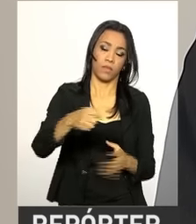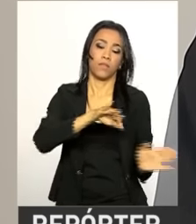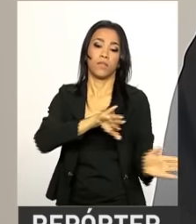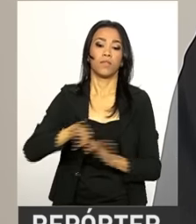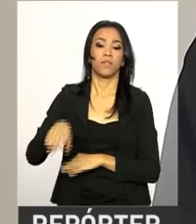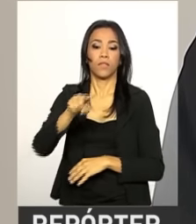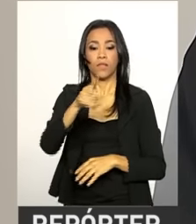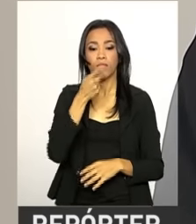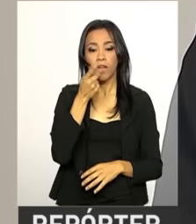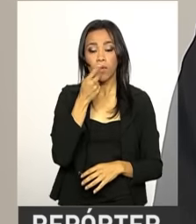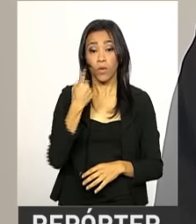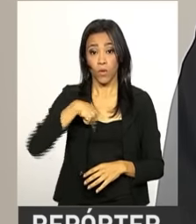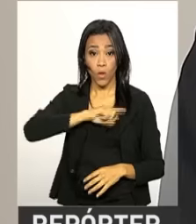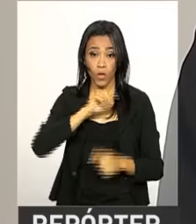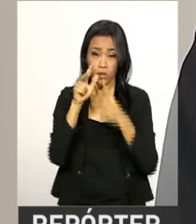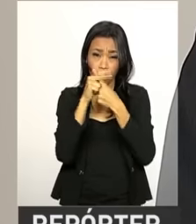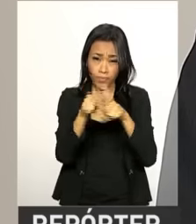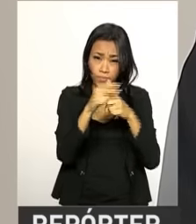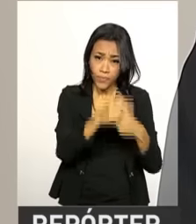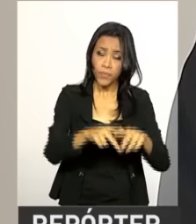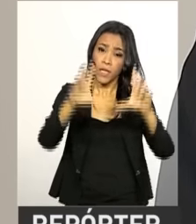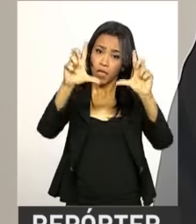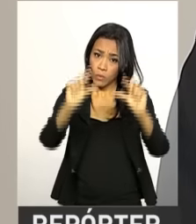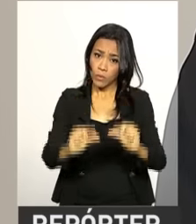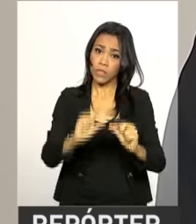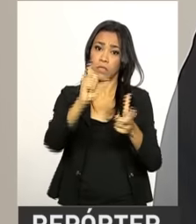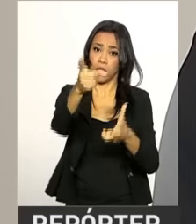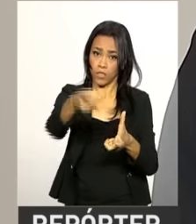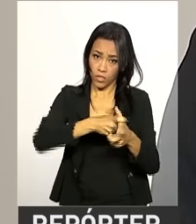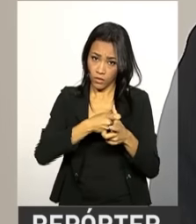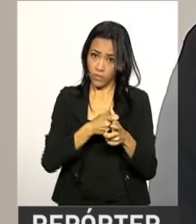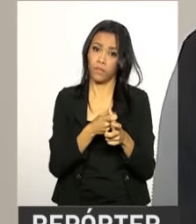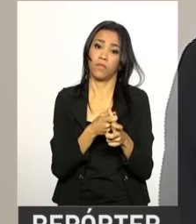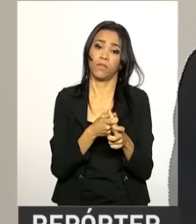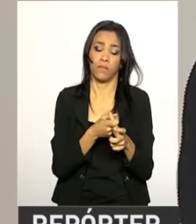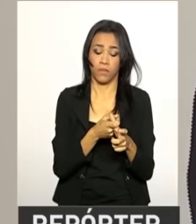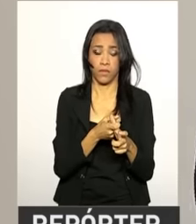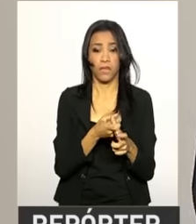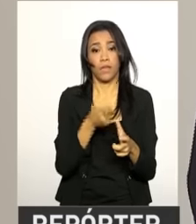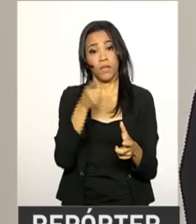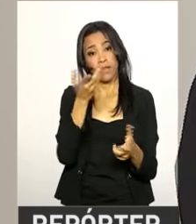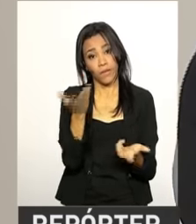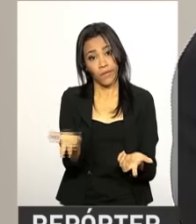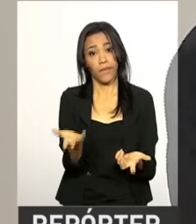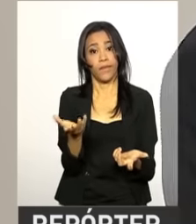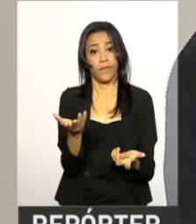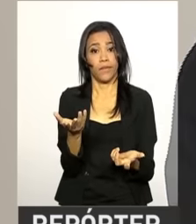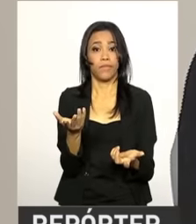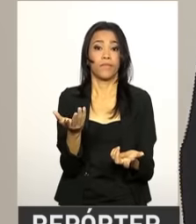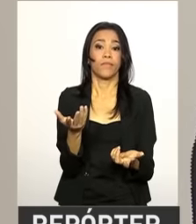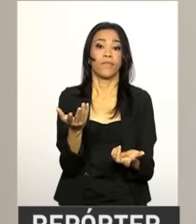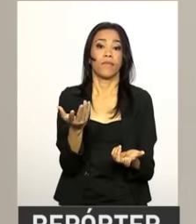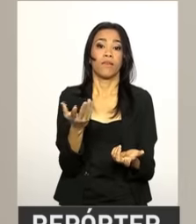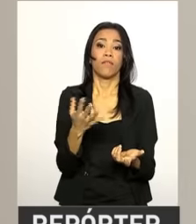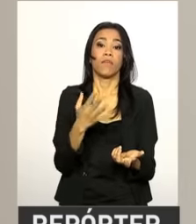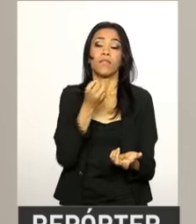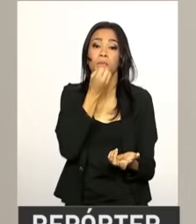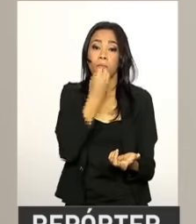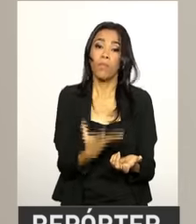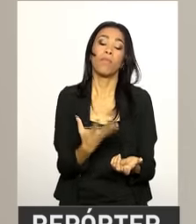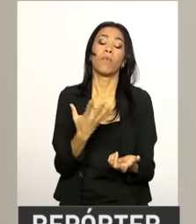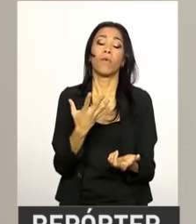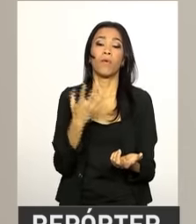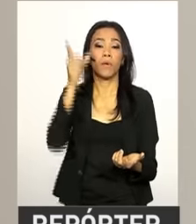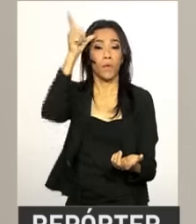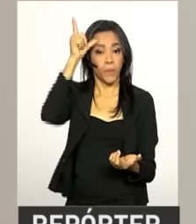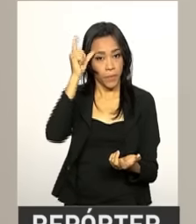ajustamento dessa dívida, reduzindo-a sensivelmente e dando, por assim dizer, um grande respiro para os